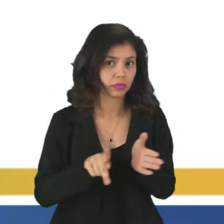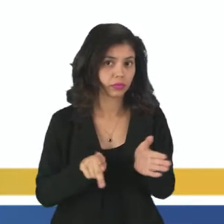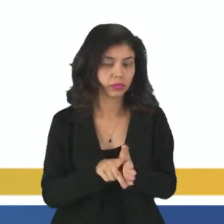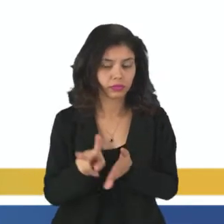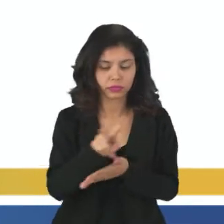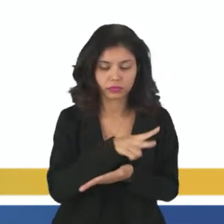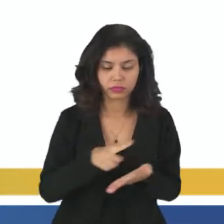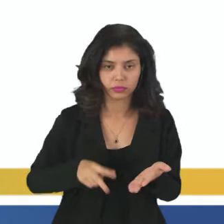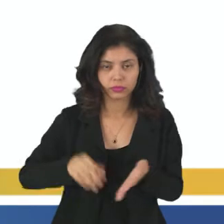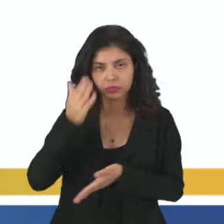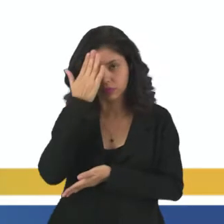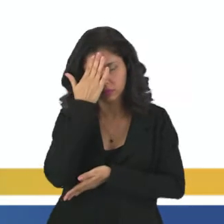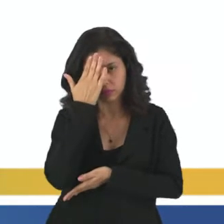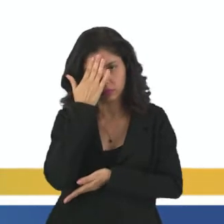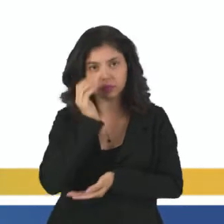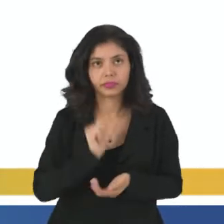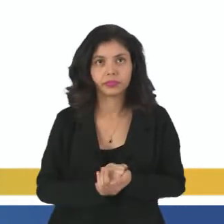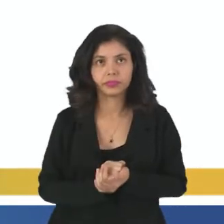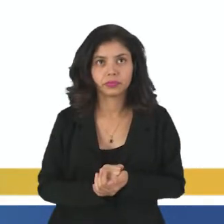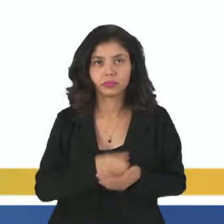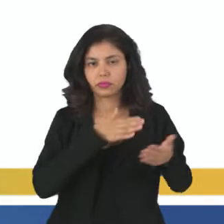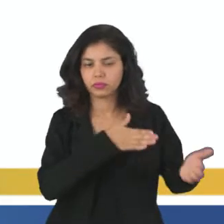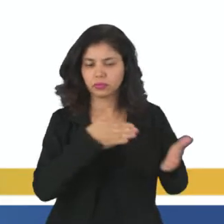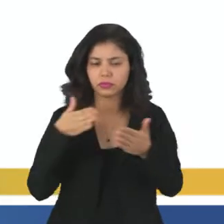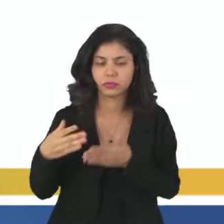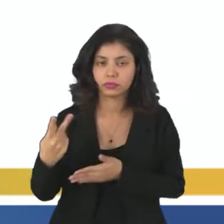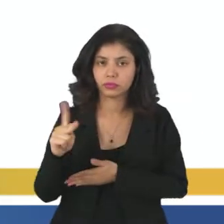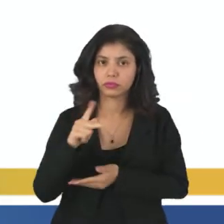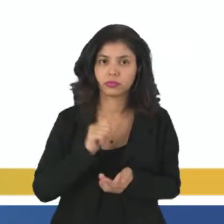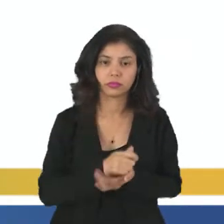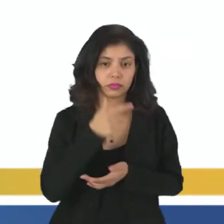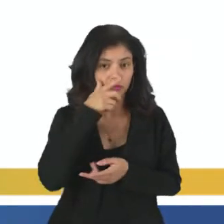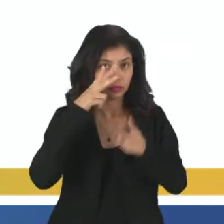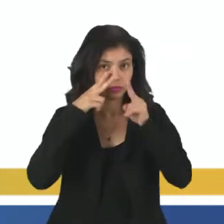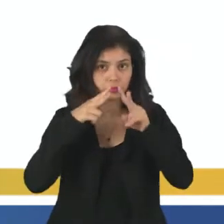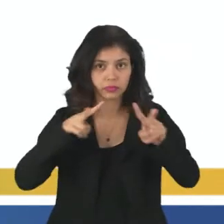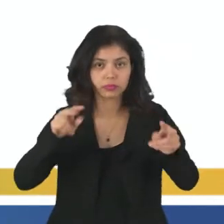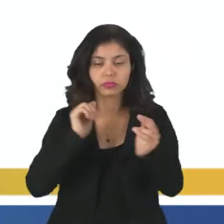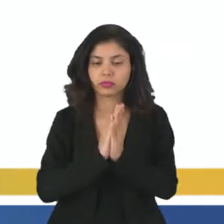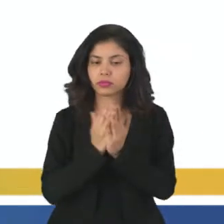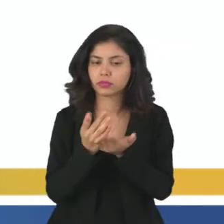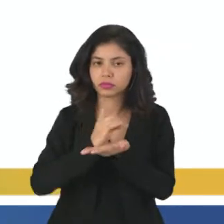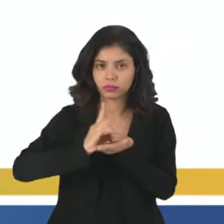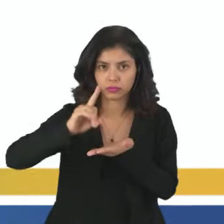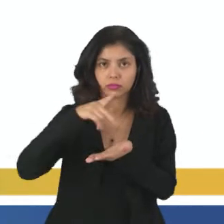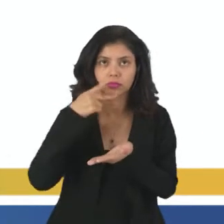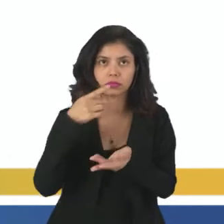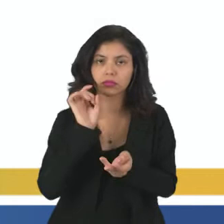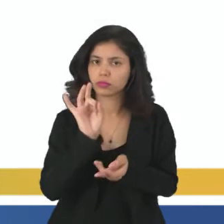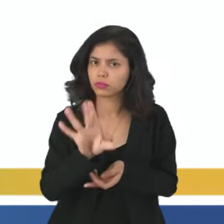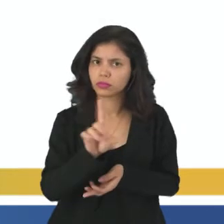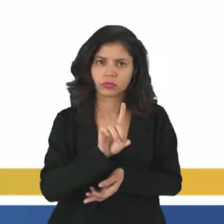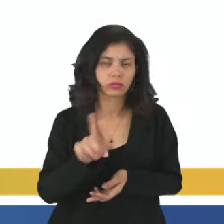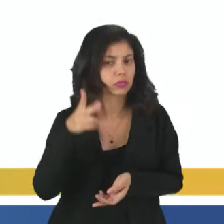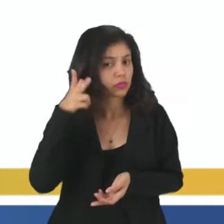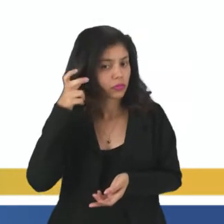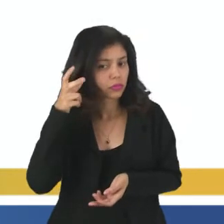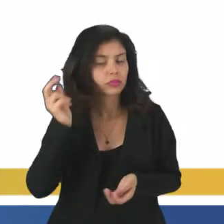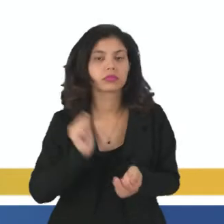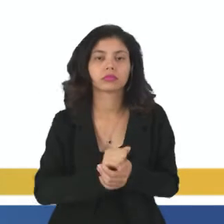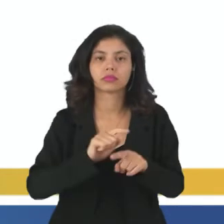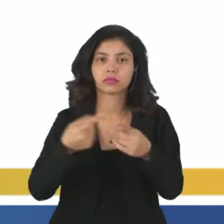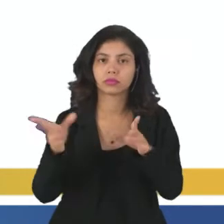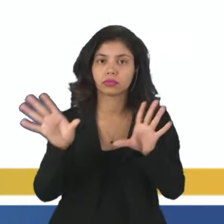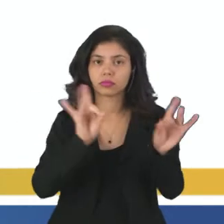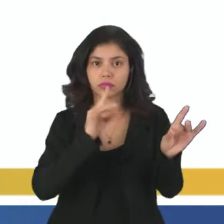ler, compreender e, a partir daí, ter uma visão do que a Bíblia dizia. E não só ouvir através